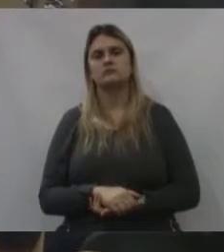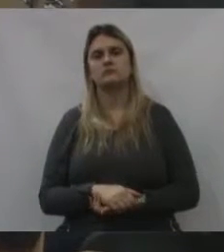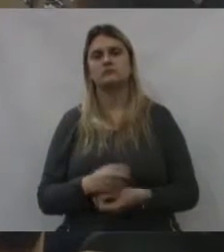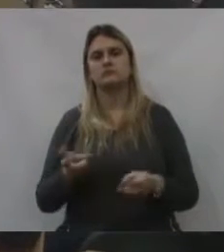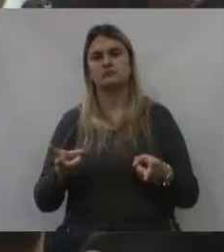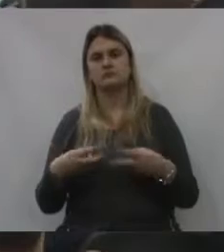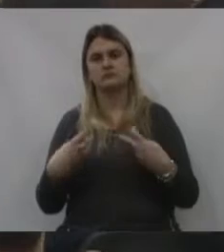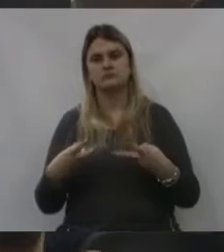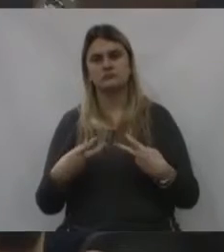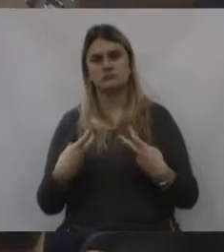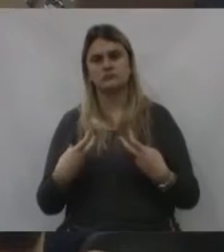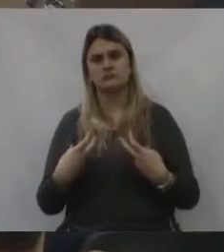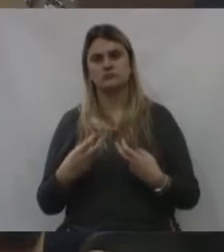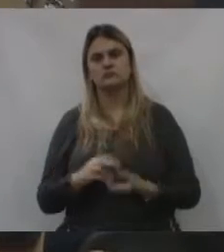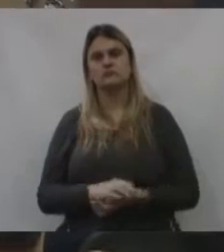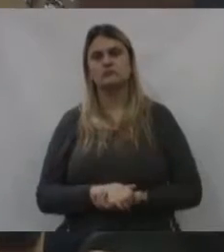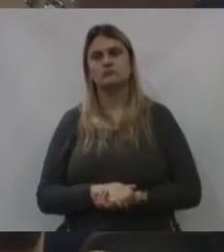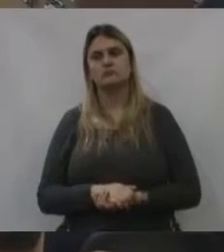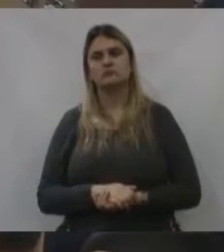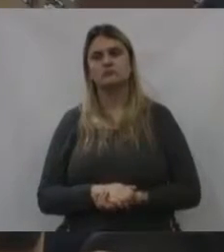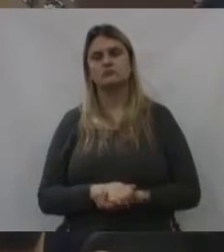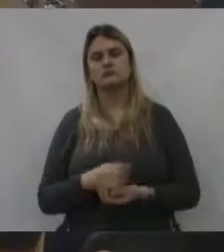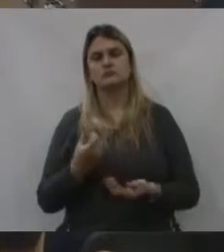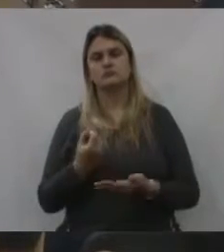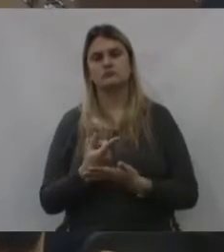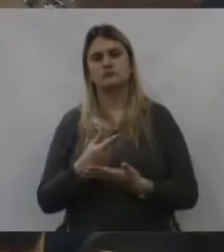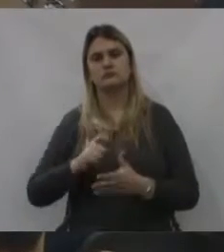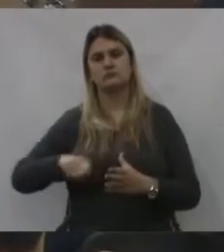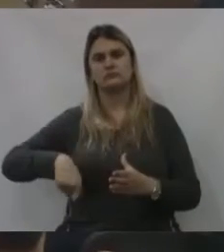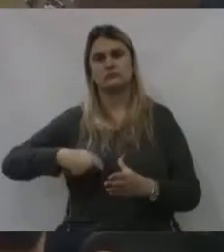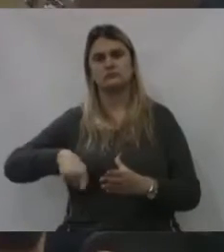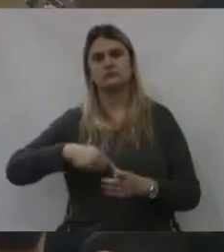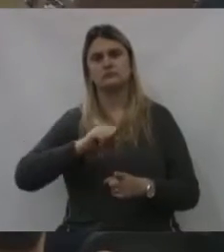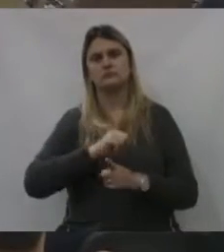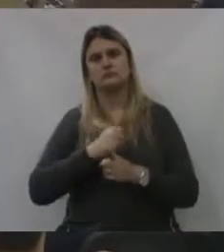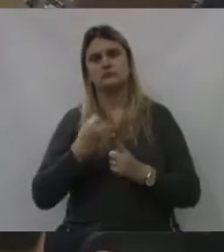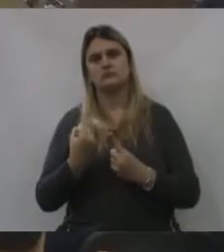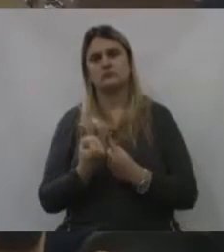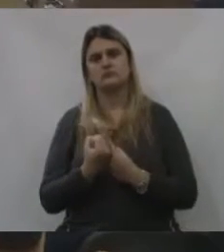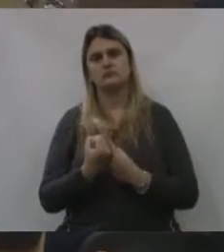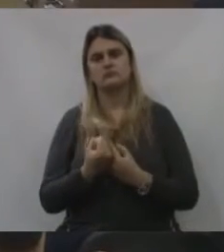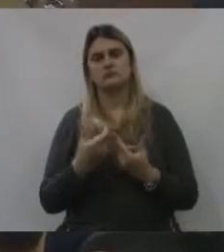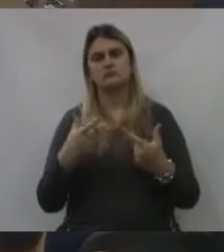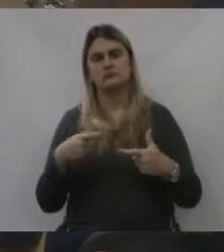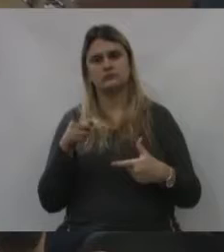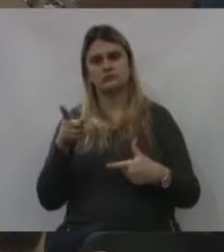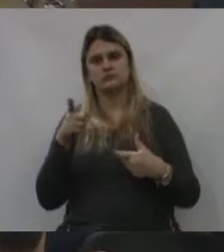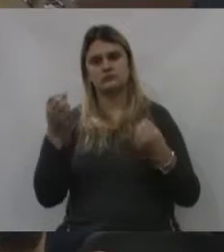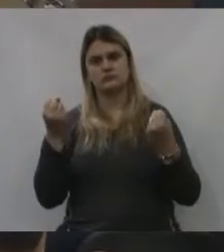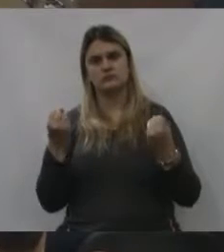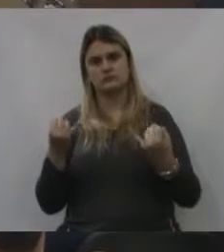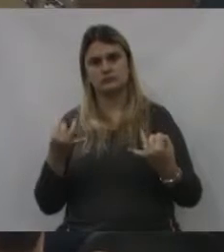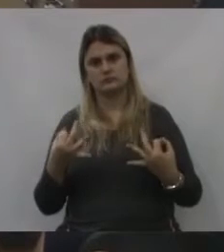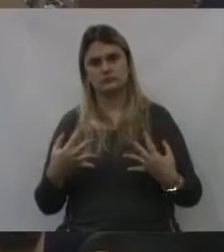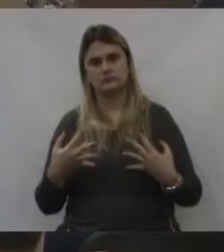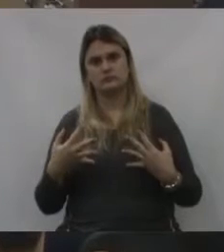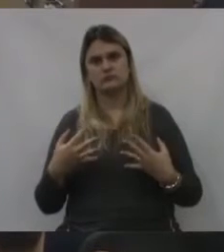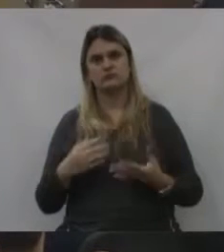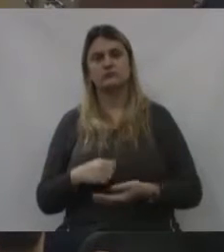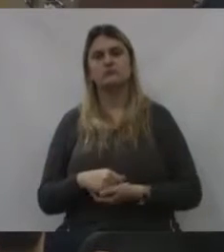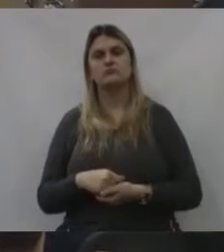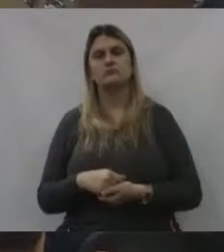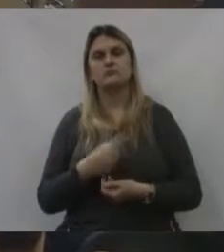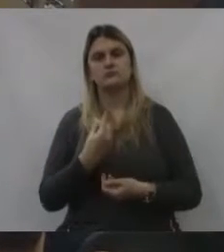Em relação à captação desses produtos da cozinha social, né? Onde o senhor